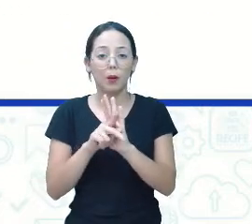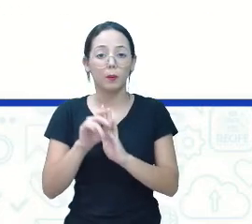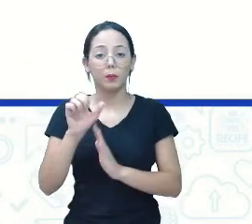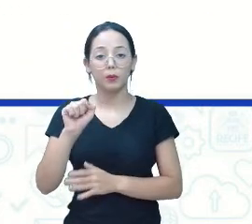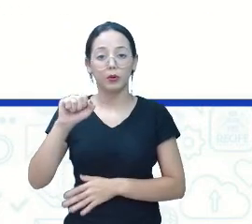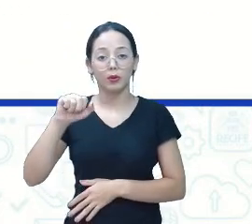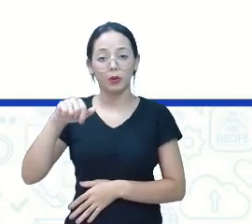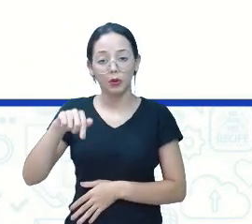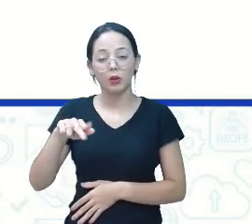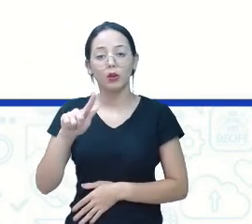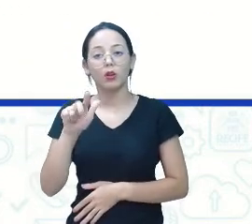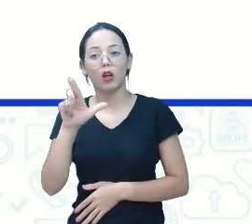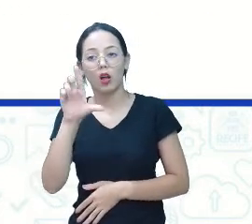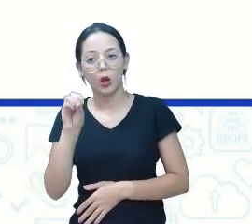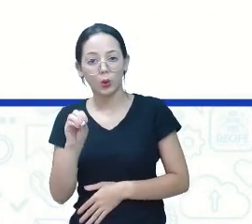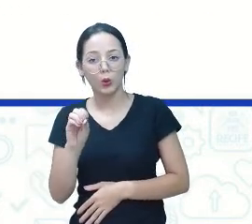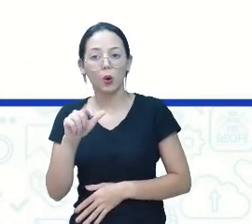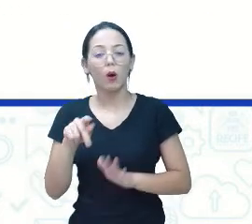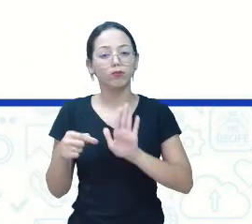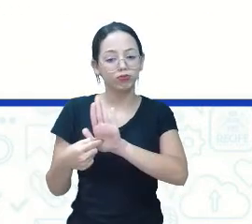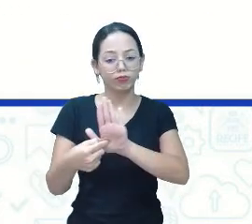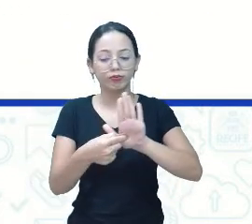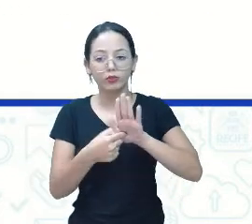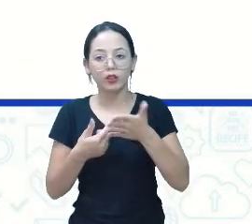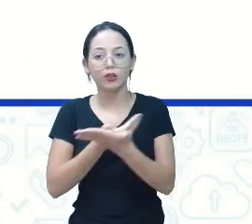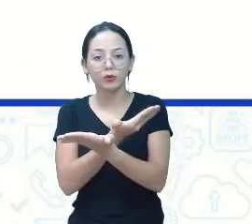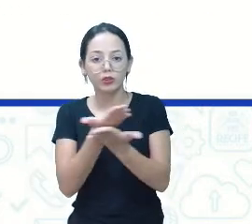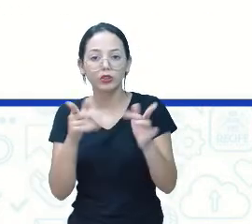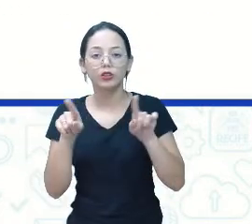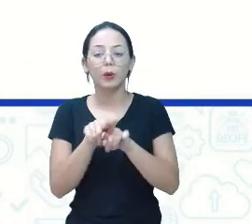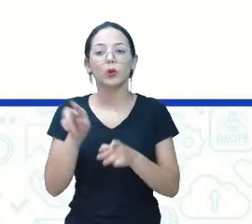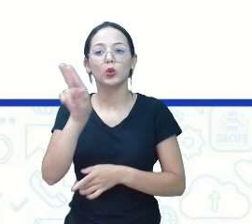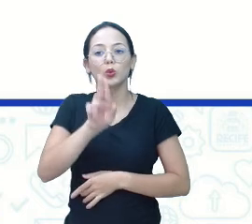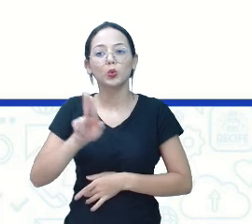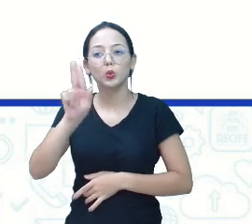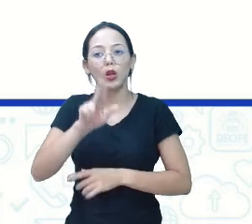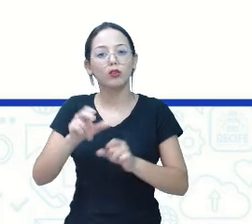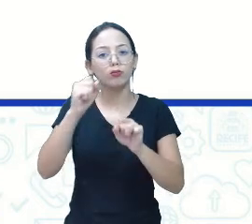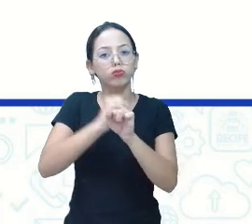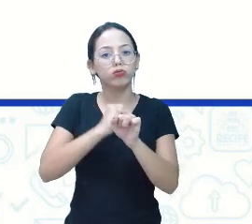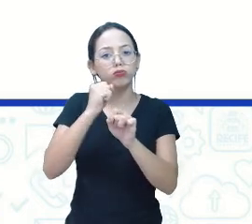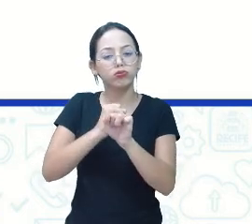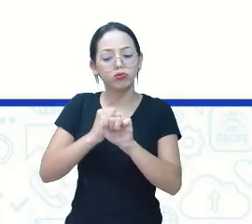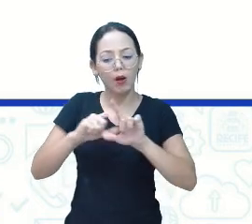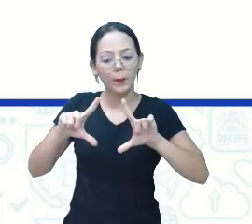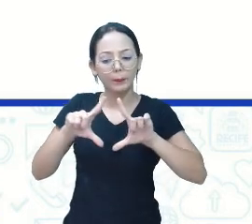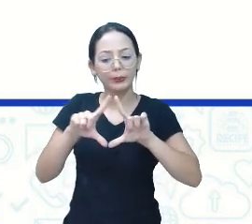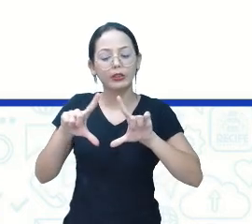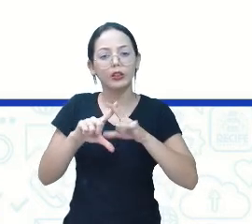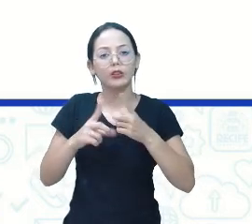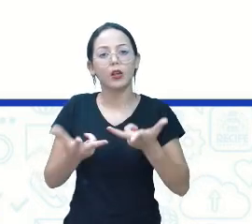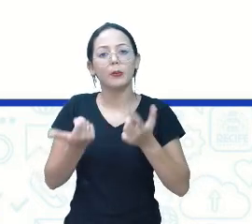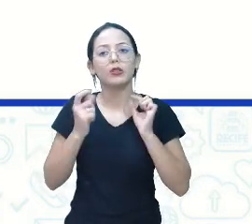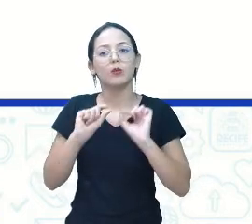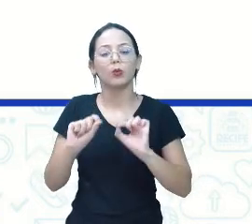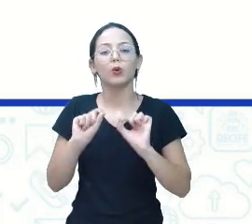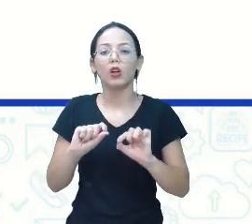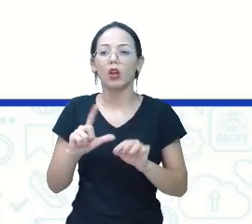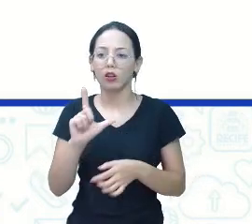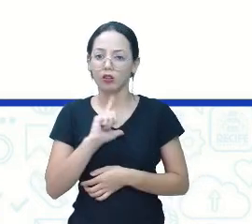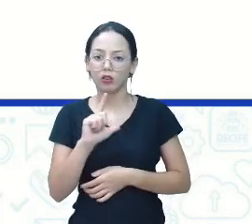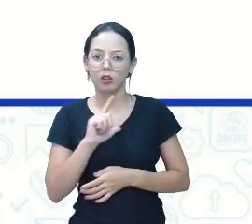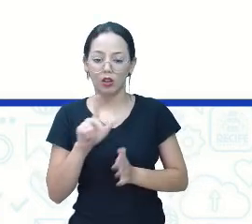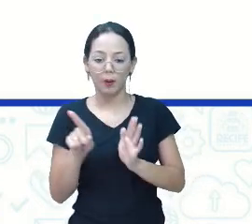90 graus, bastante apresentado e utilizado na construção das pirâmides, perceba que eles tinham que,